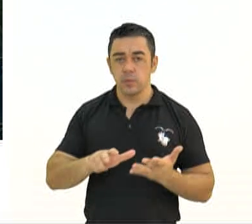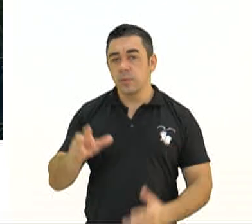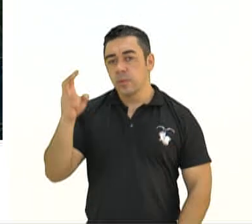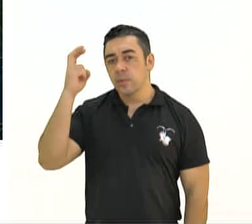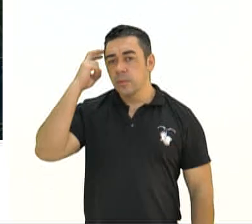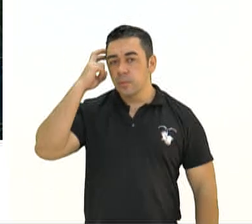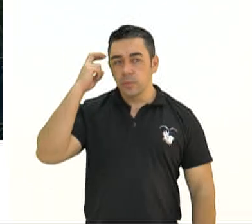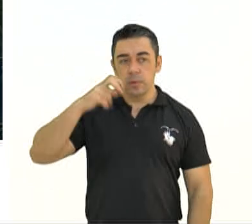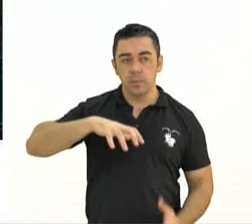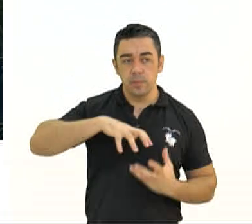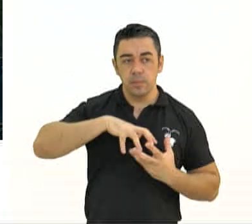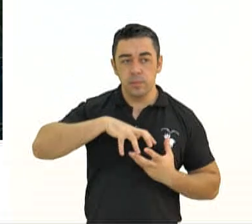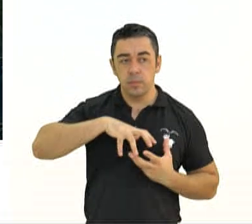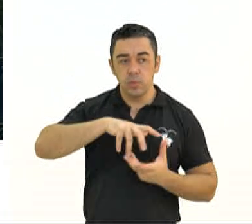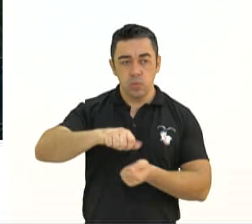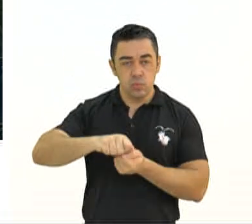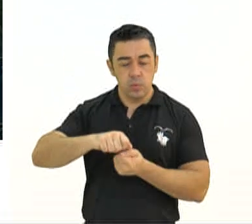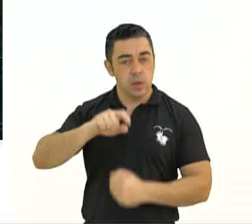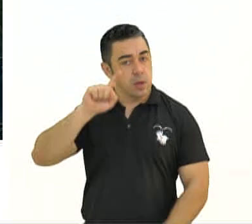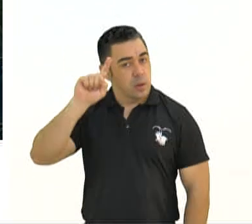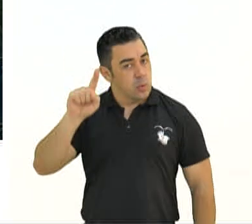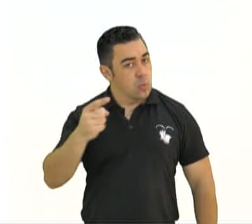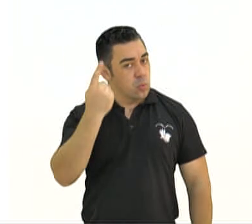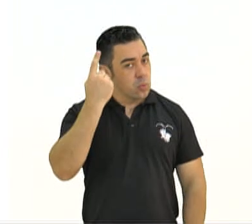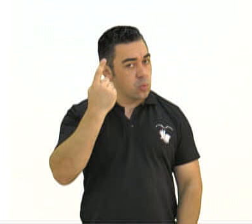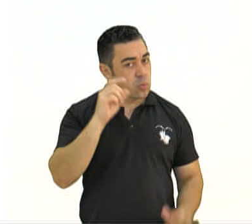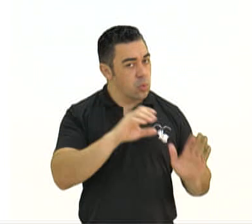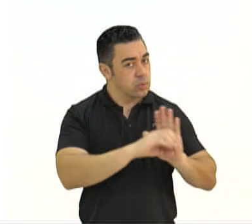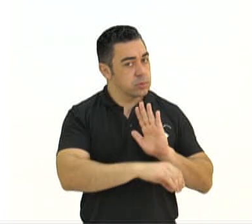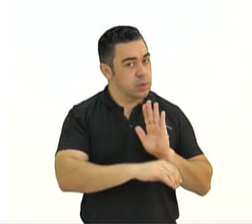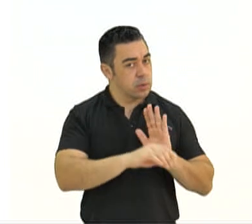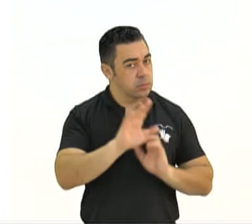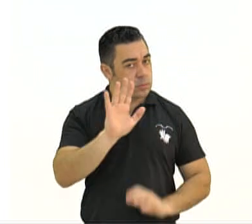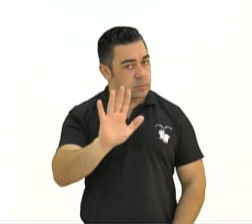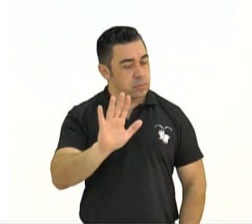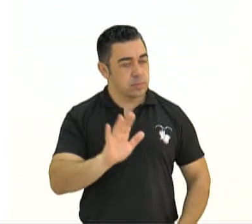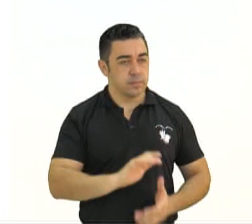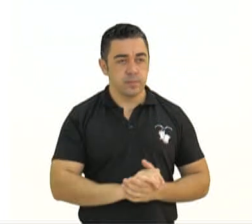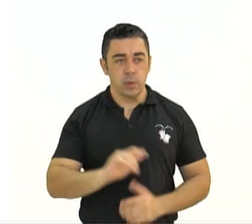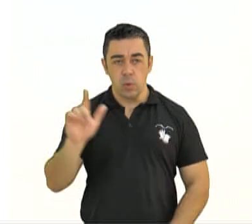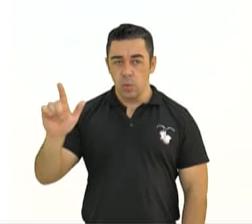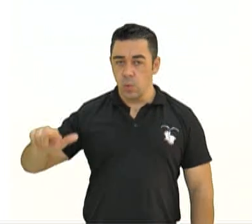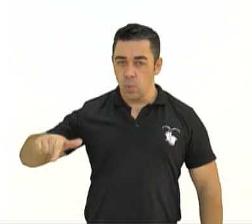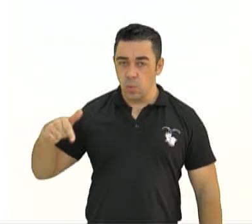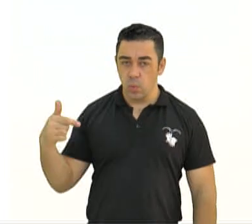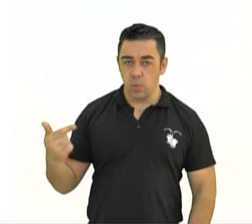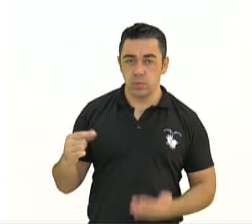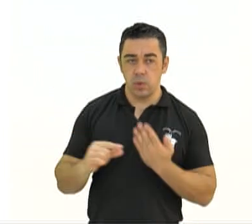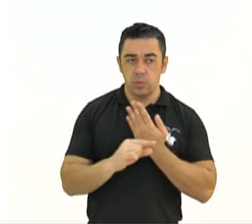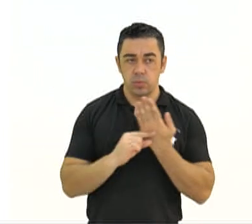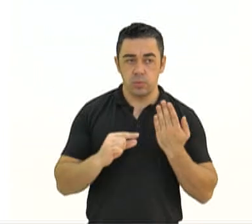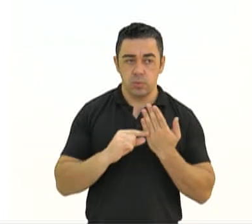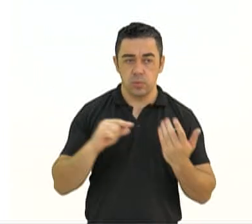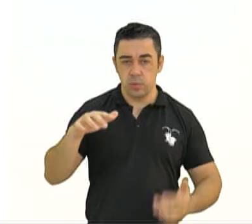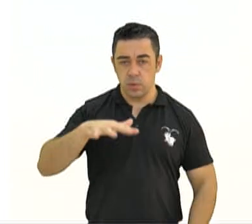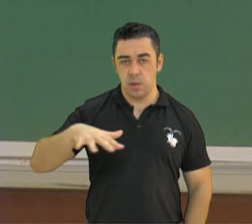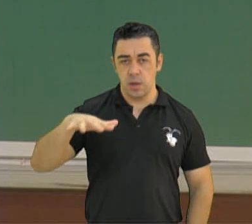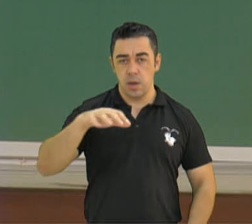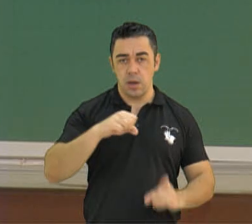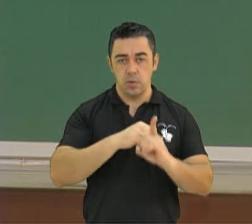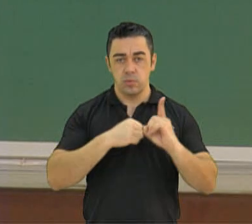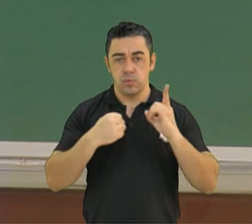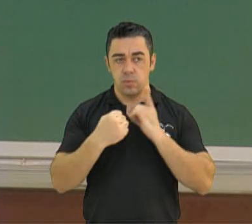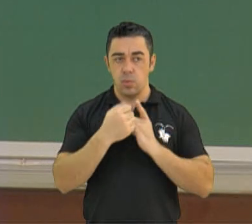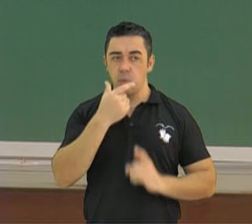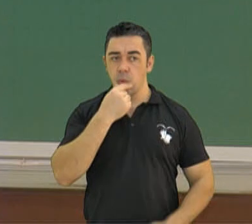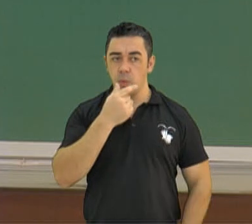no mundo todo. E aqui é um dos conceitos possíveis. Um outro autor muito importante da área da sociologia, um